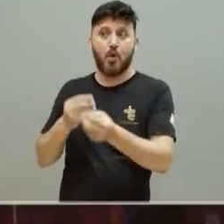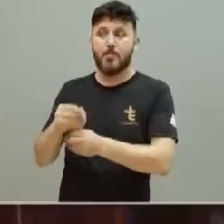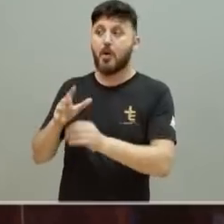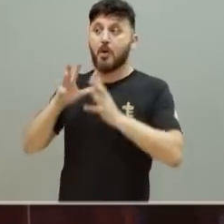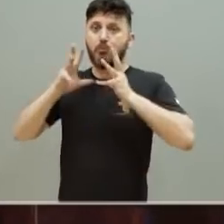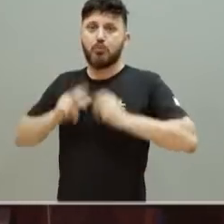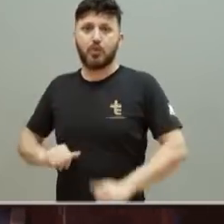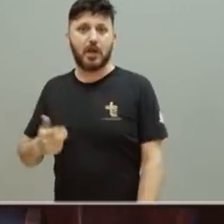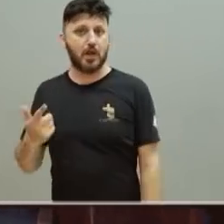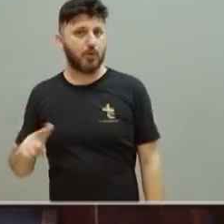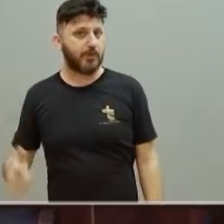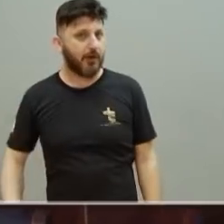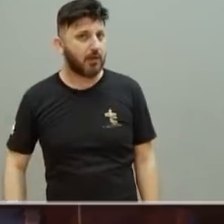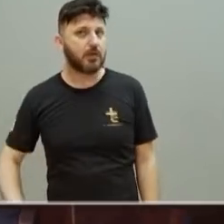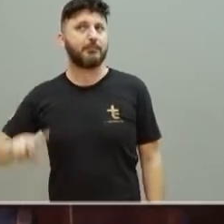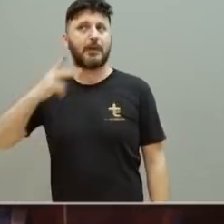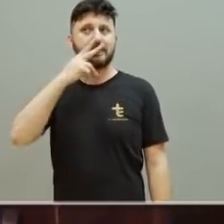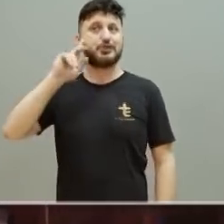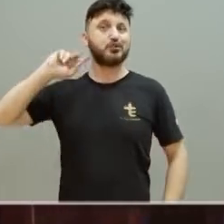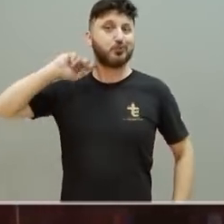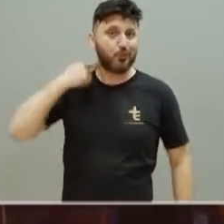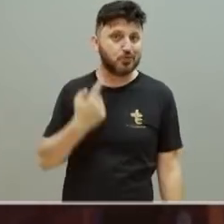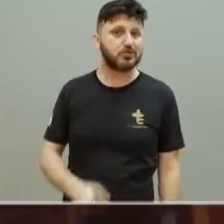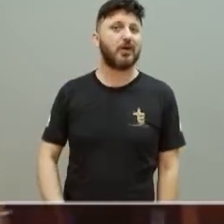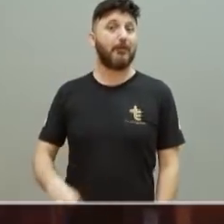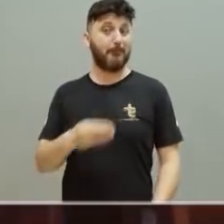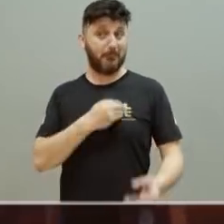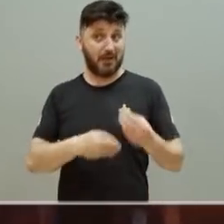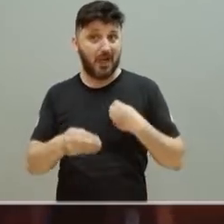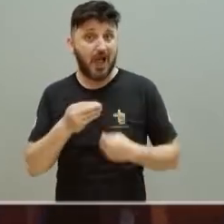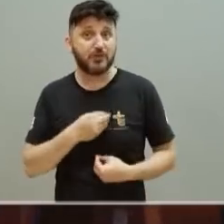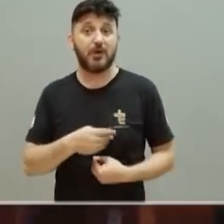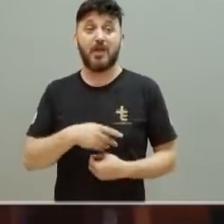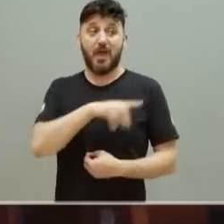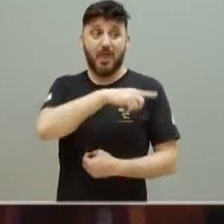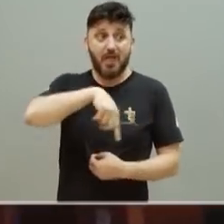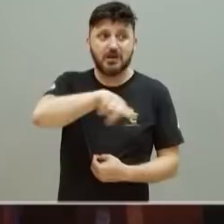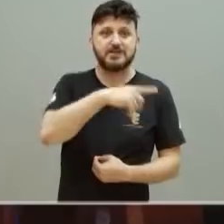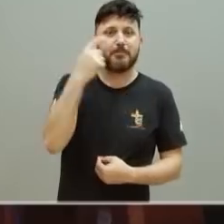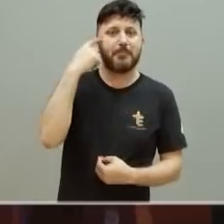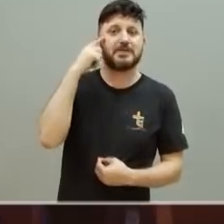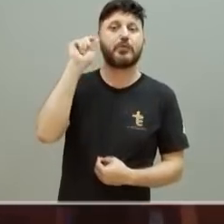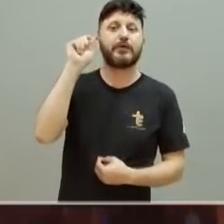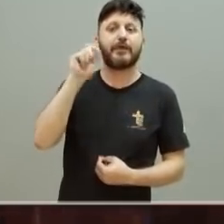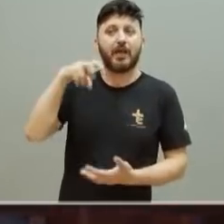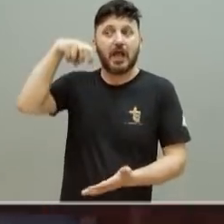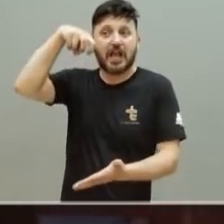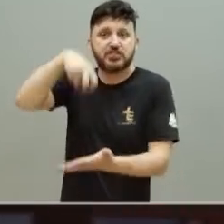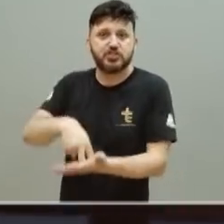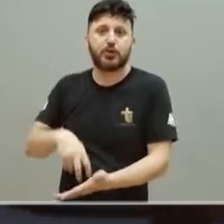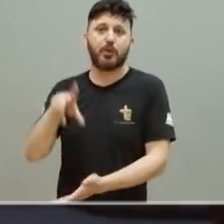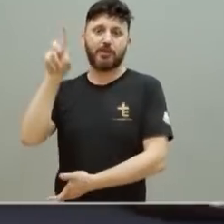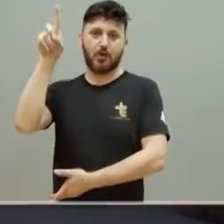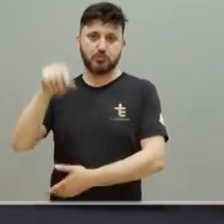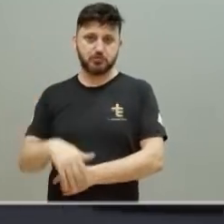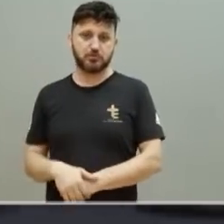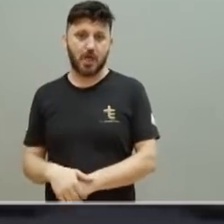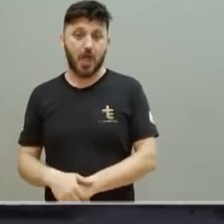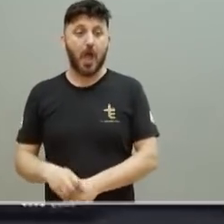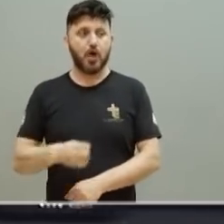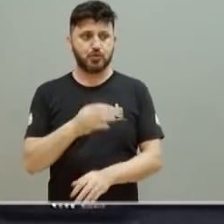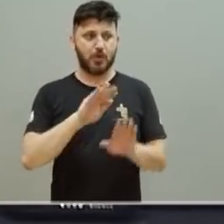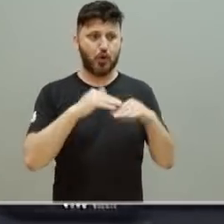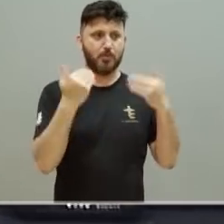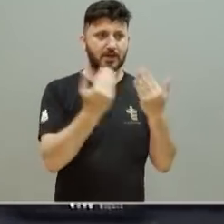impura. Uma pessoa com lepra era, não podia ficar no convívio mais da comunidade. Algumas comunidades tinham umas